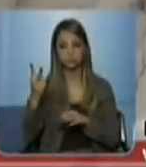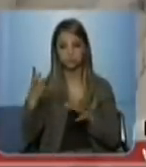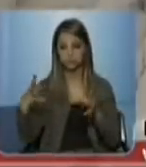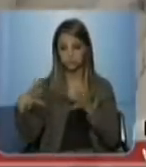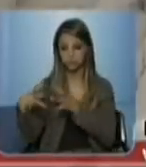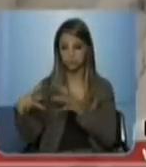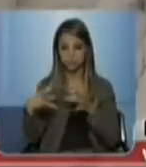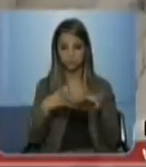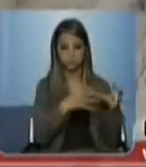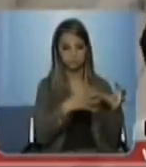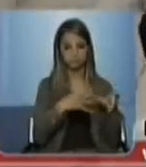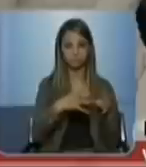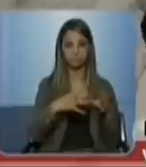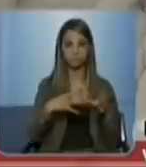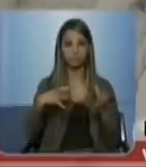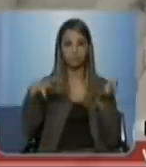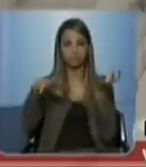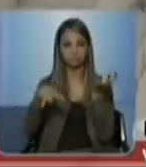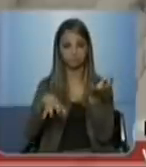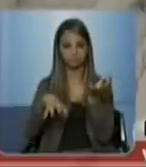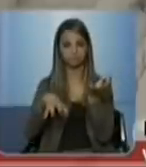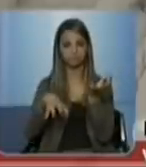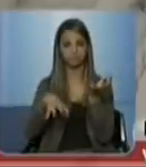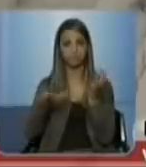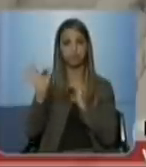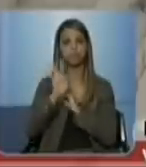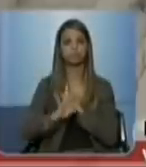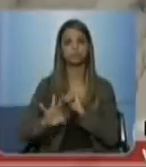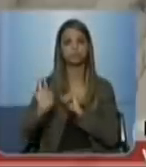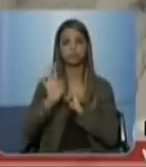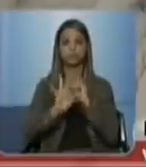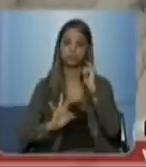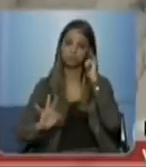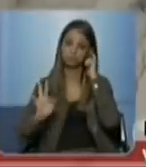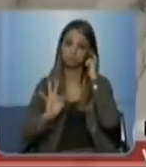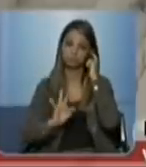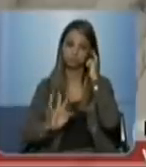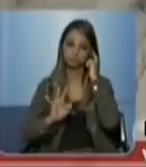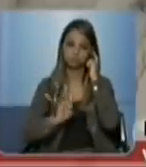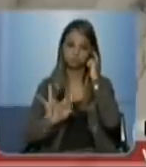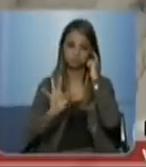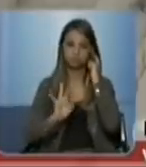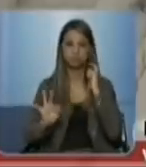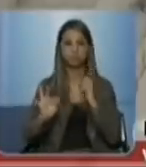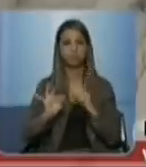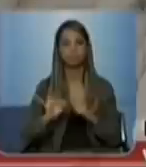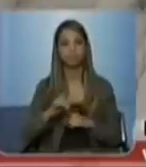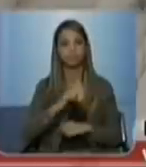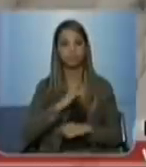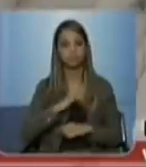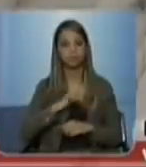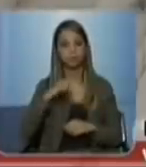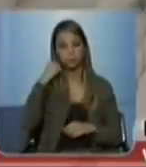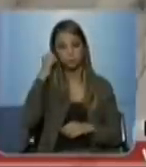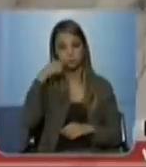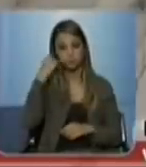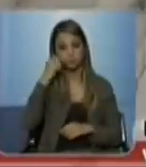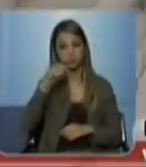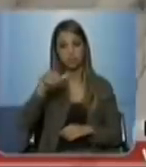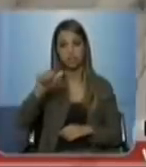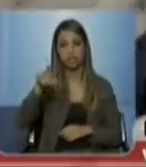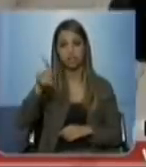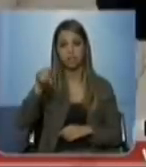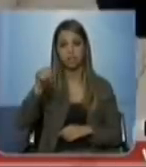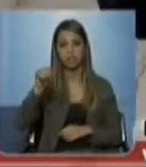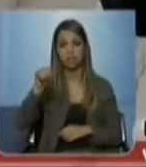bancadas em Brasília no senado federal nós vamos levar o caso para que o o senador randol